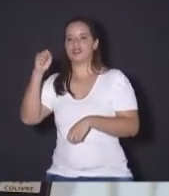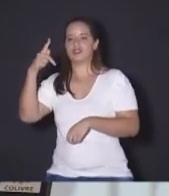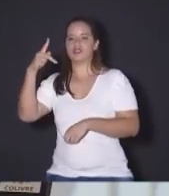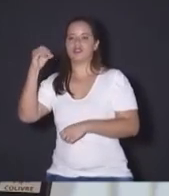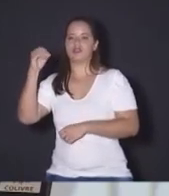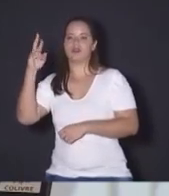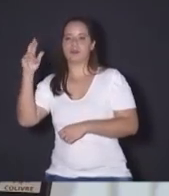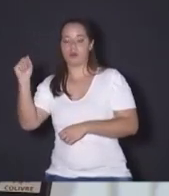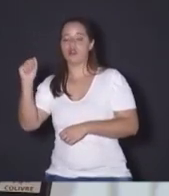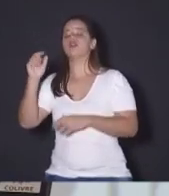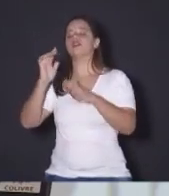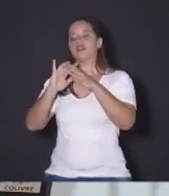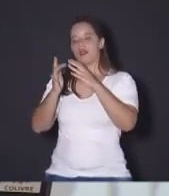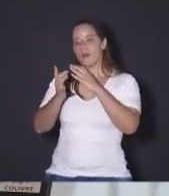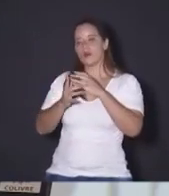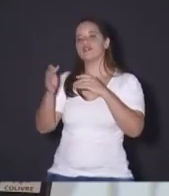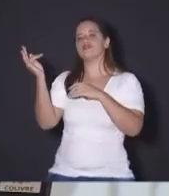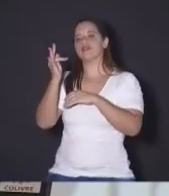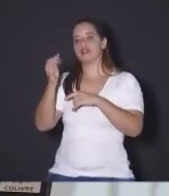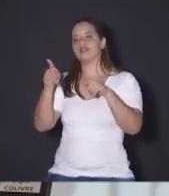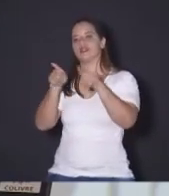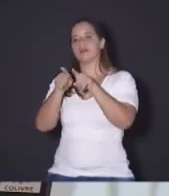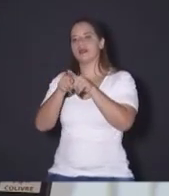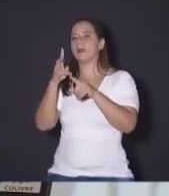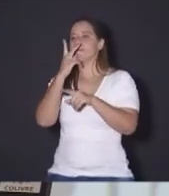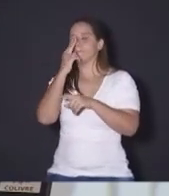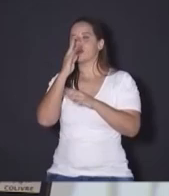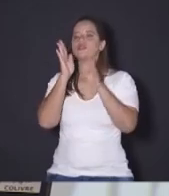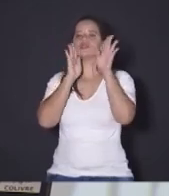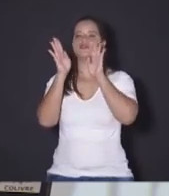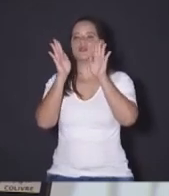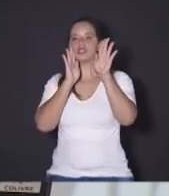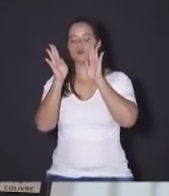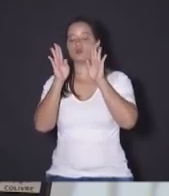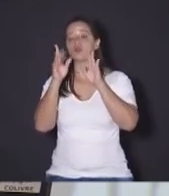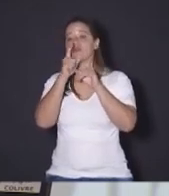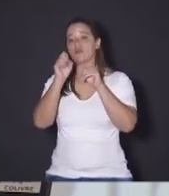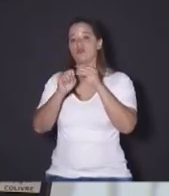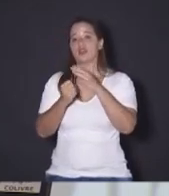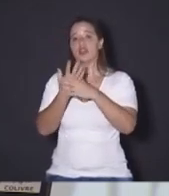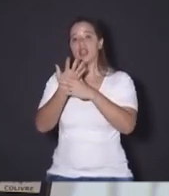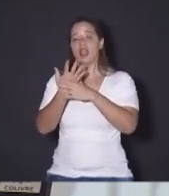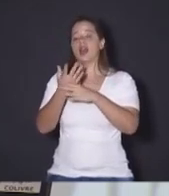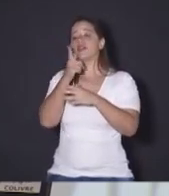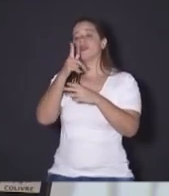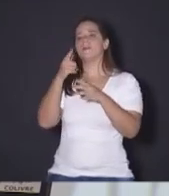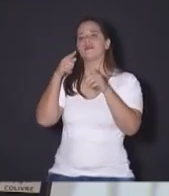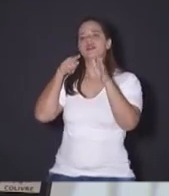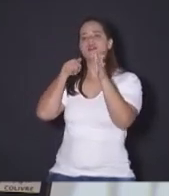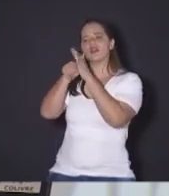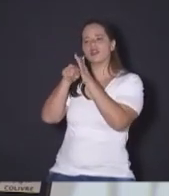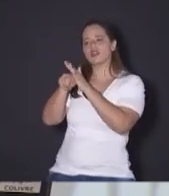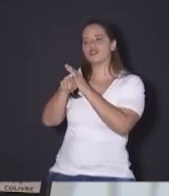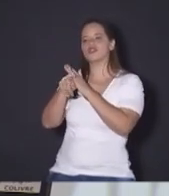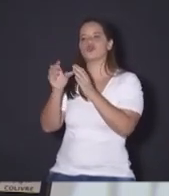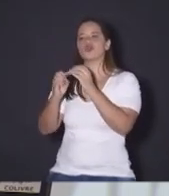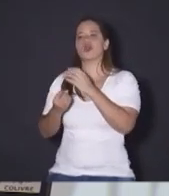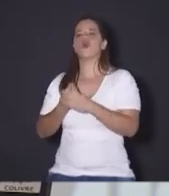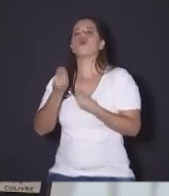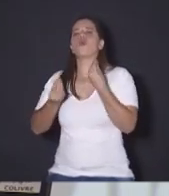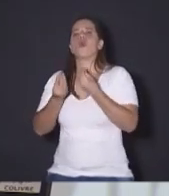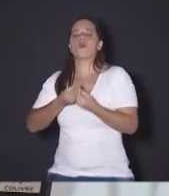federada muito parecida com o facebook inclusive foi criada pra questionar a existência do do